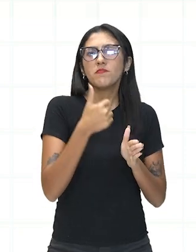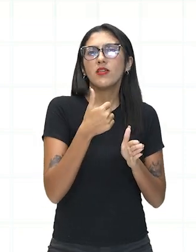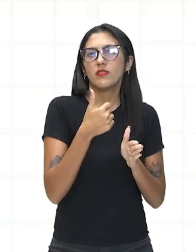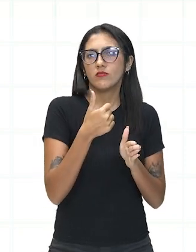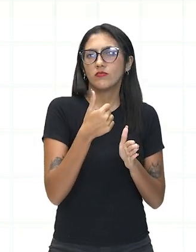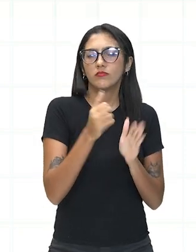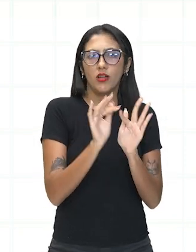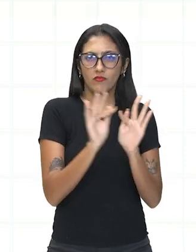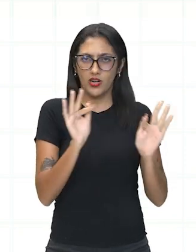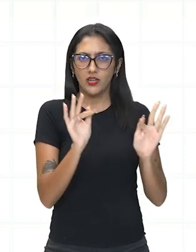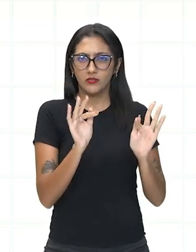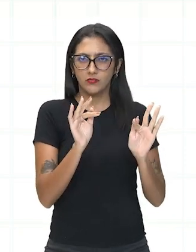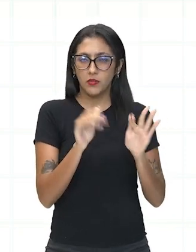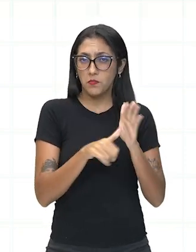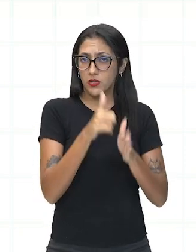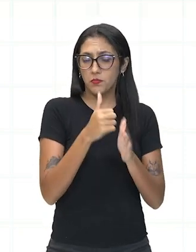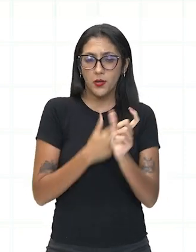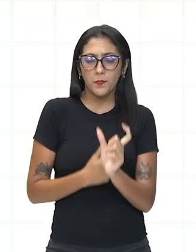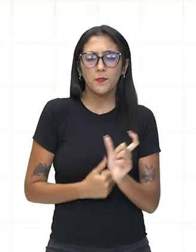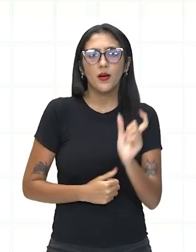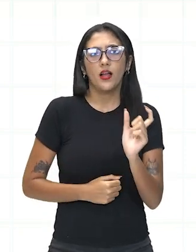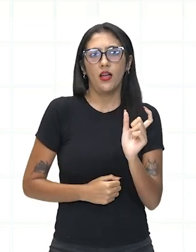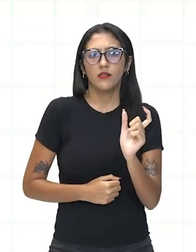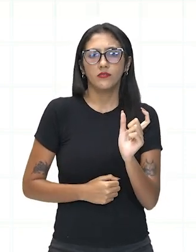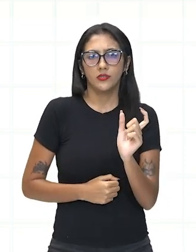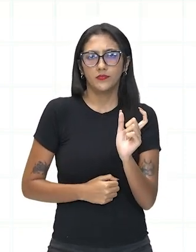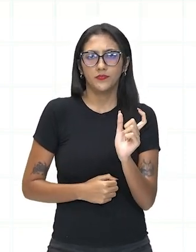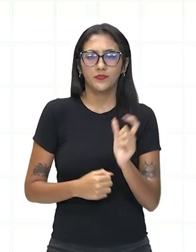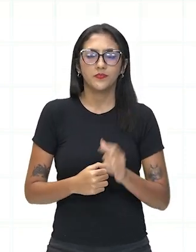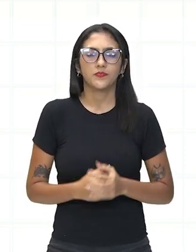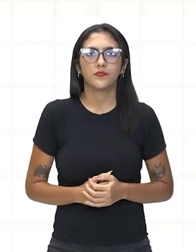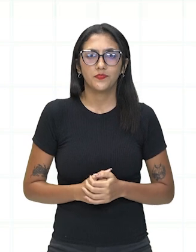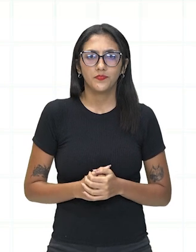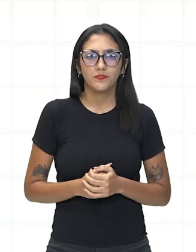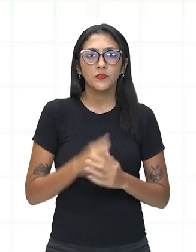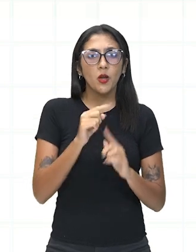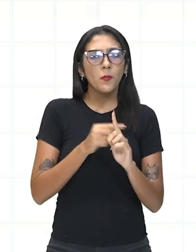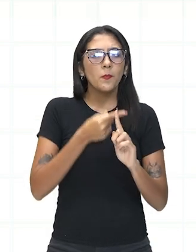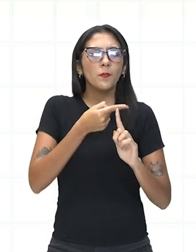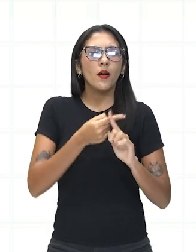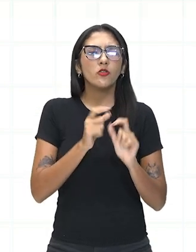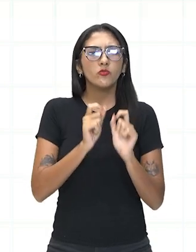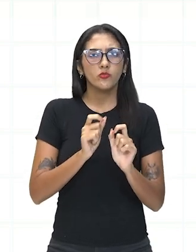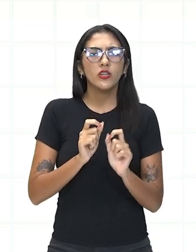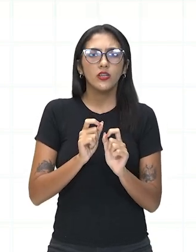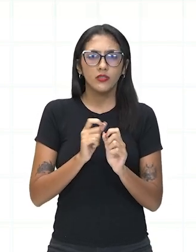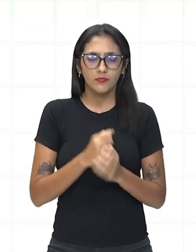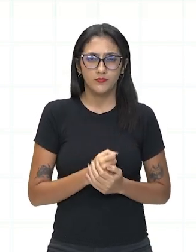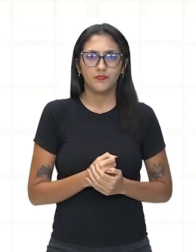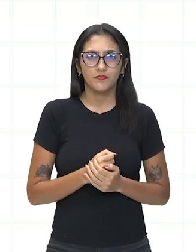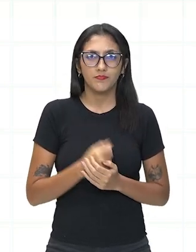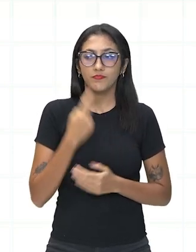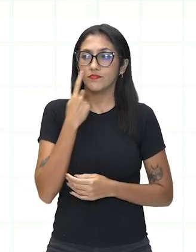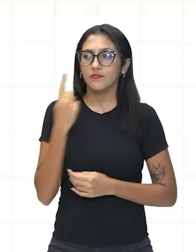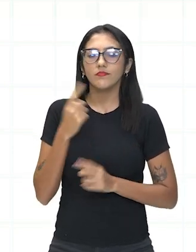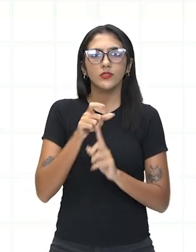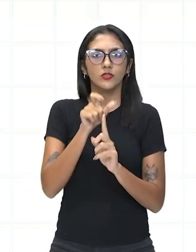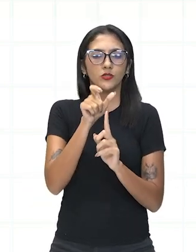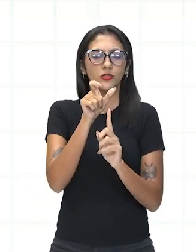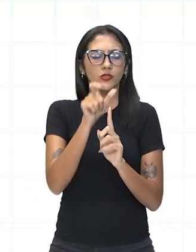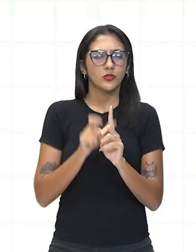pergunta. Então, sempre começa a pergunta com can. Em seguida, subject. O